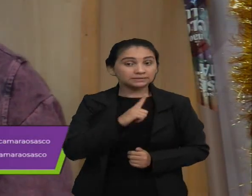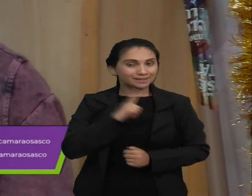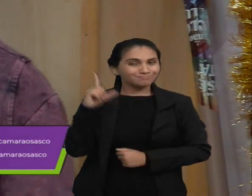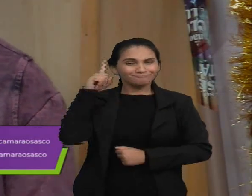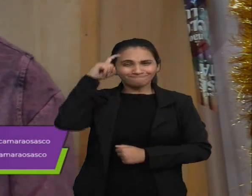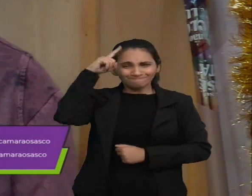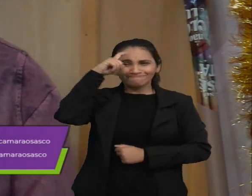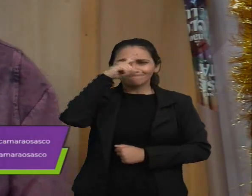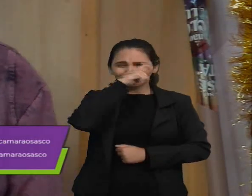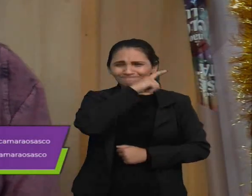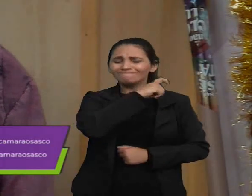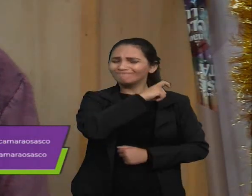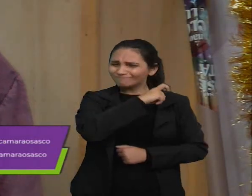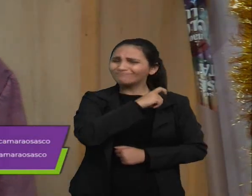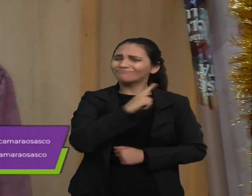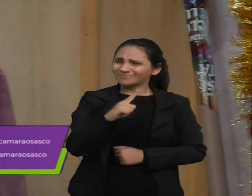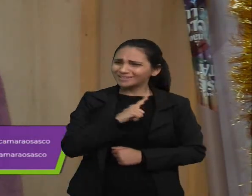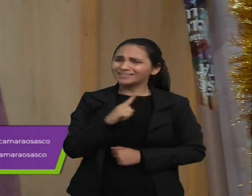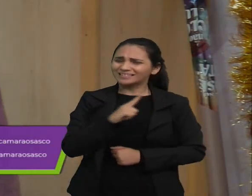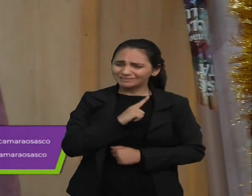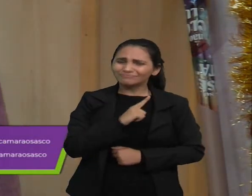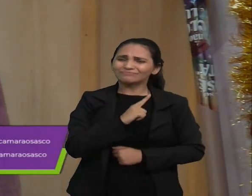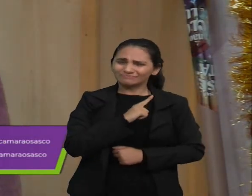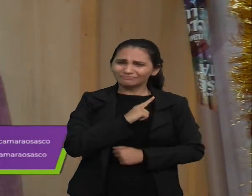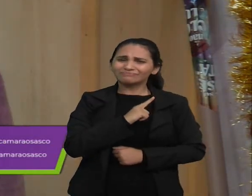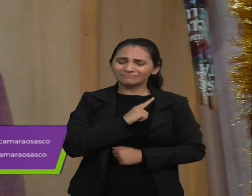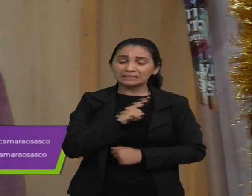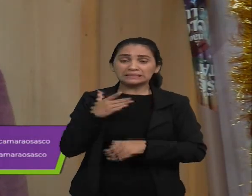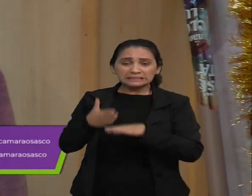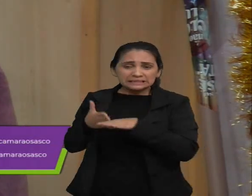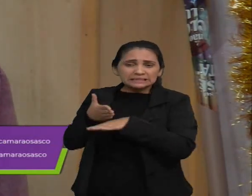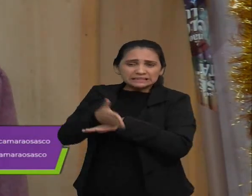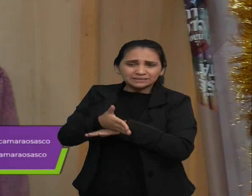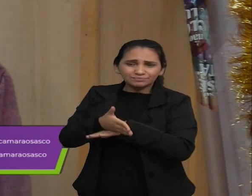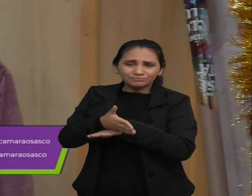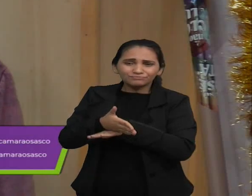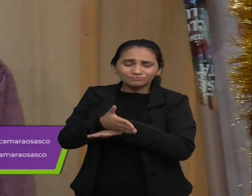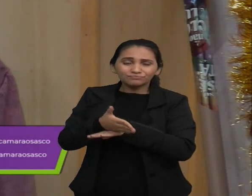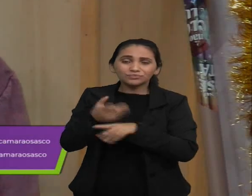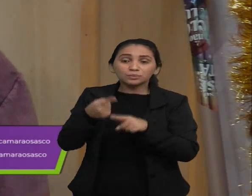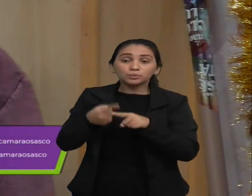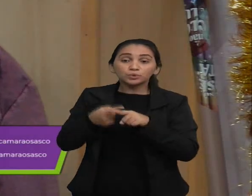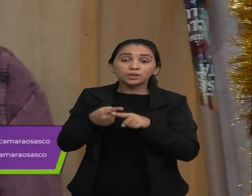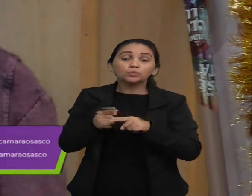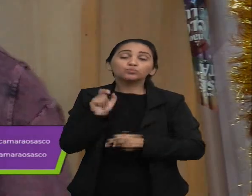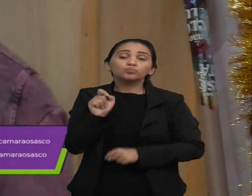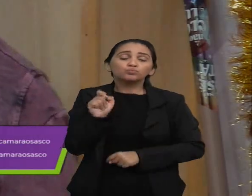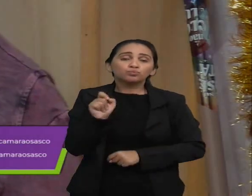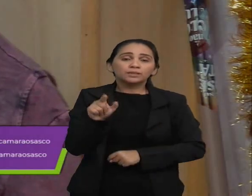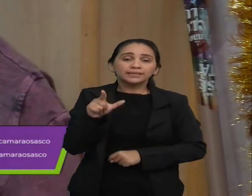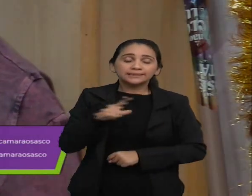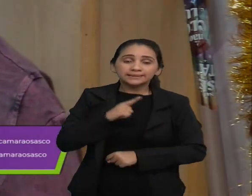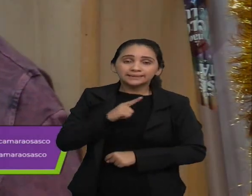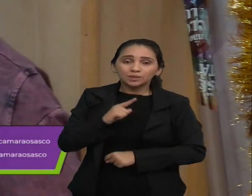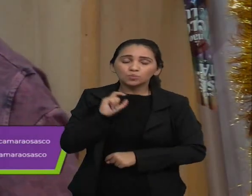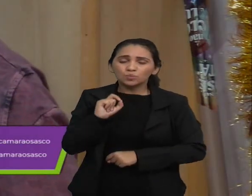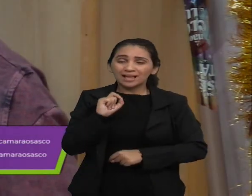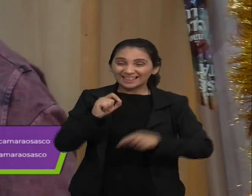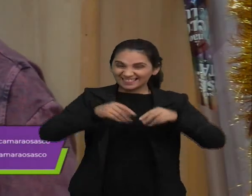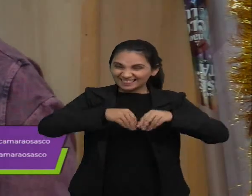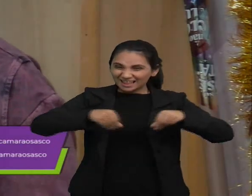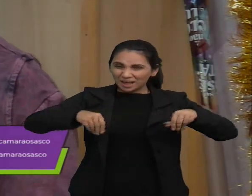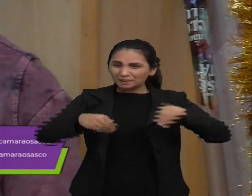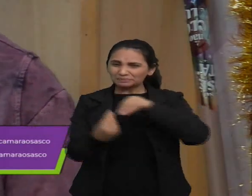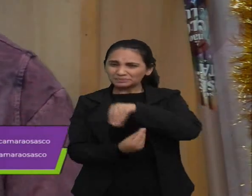dificuldade muito grande de entrar, porque são áreas, às vezes, que têm litígio de terra,